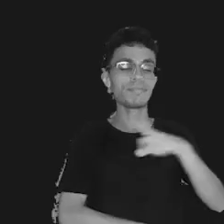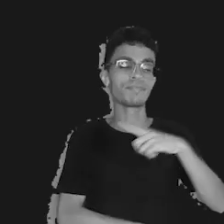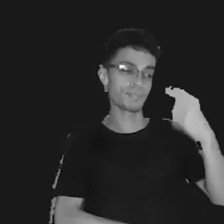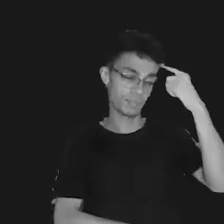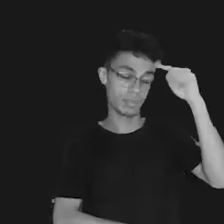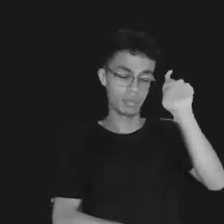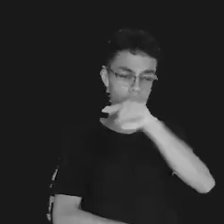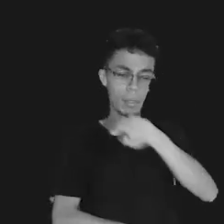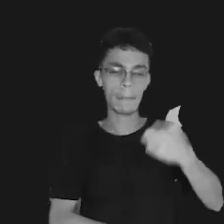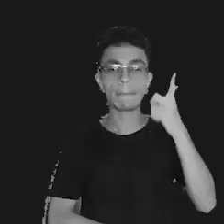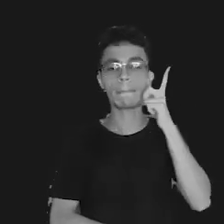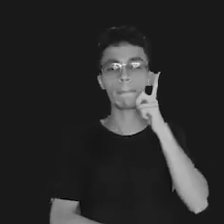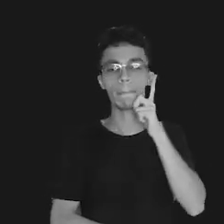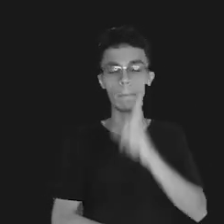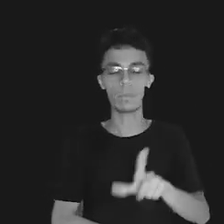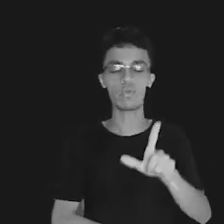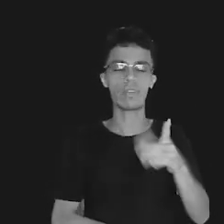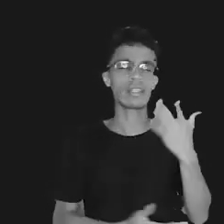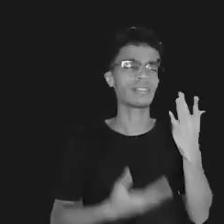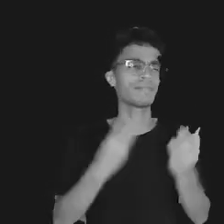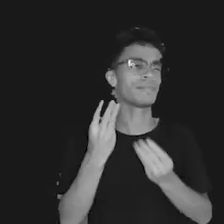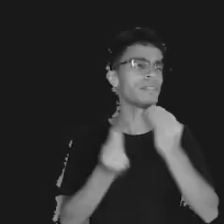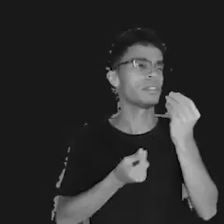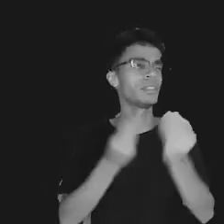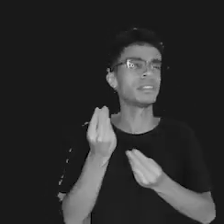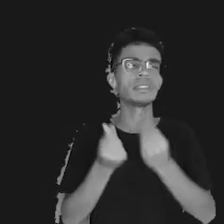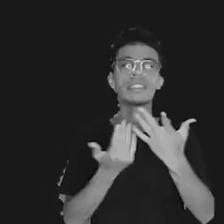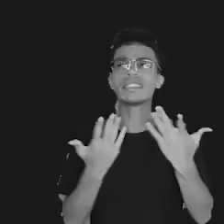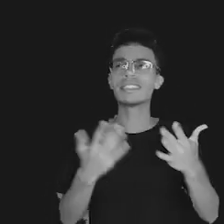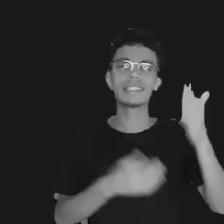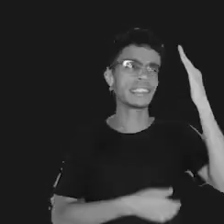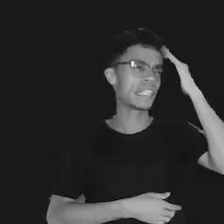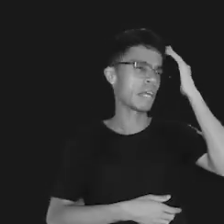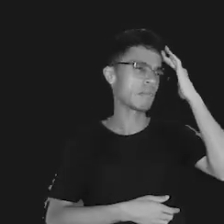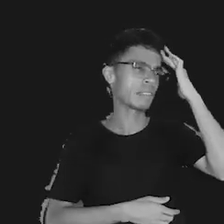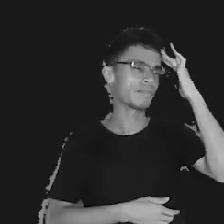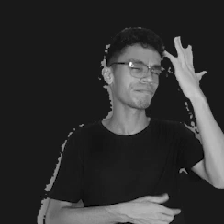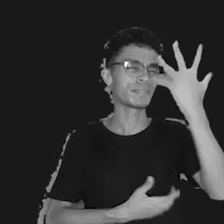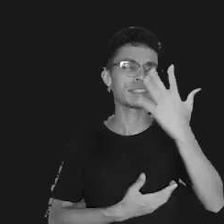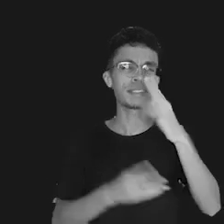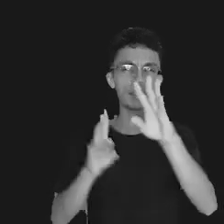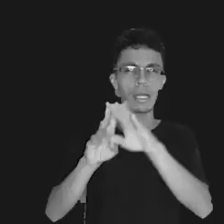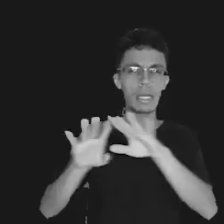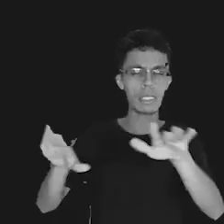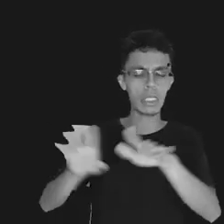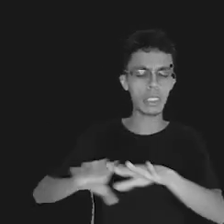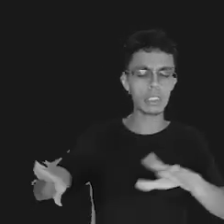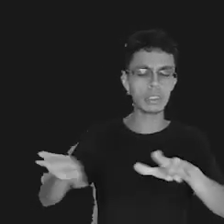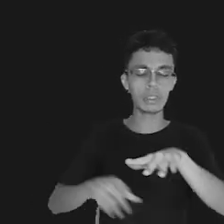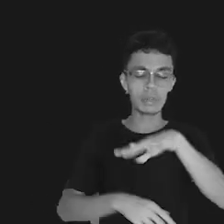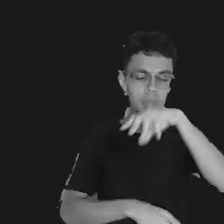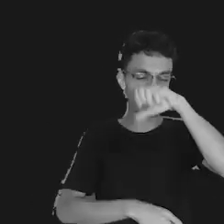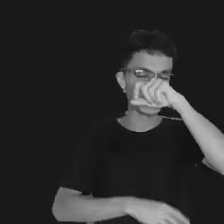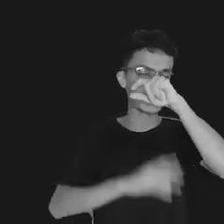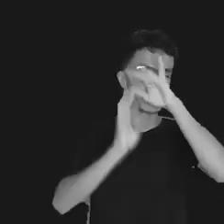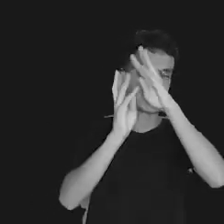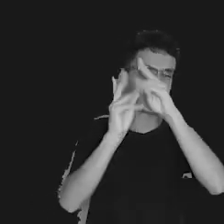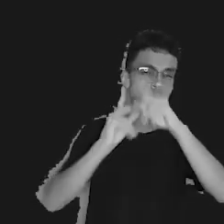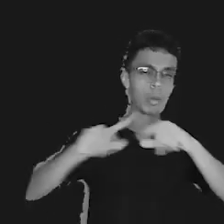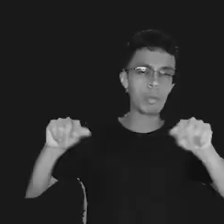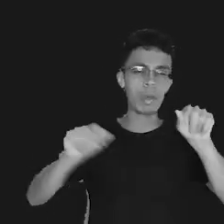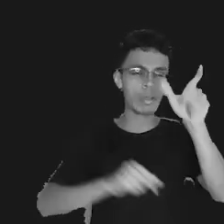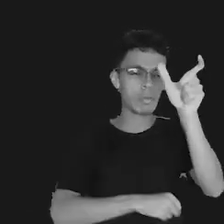você consegue alguma coisa que consiga tirar o cheiro das testemunhas?